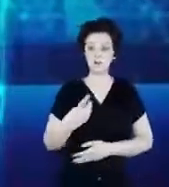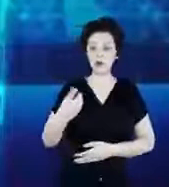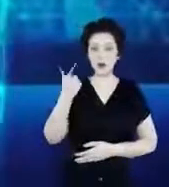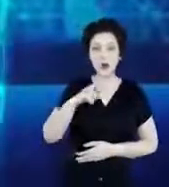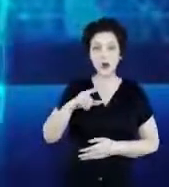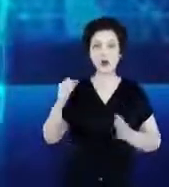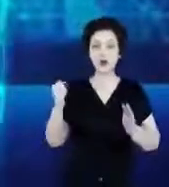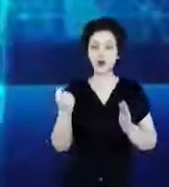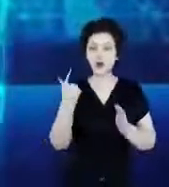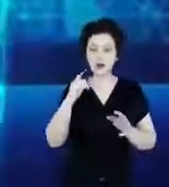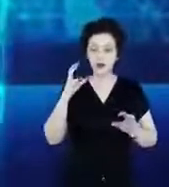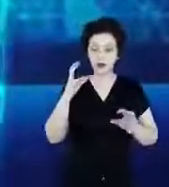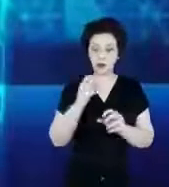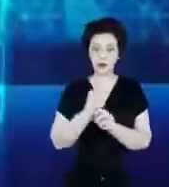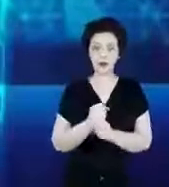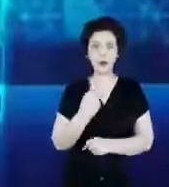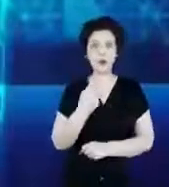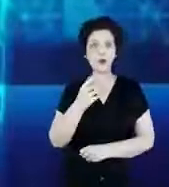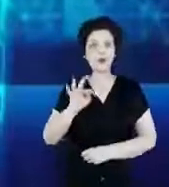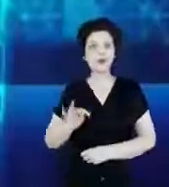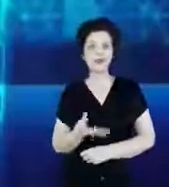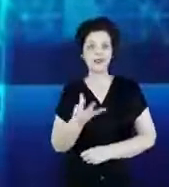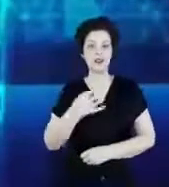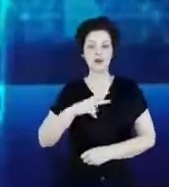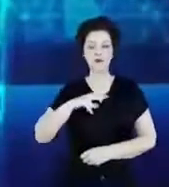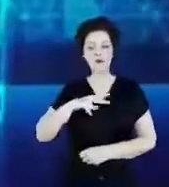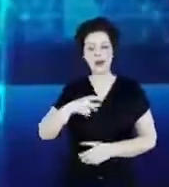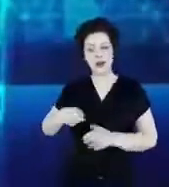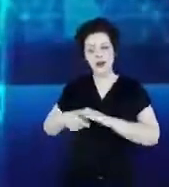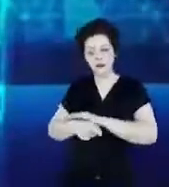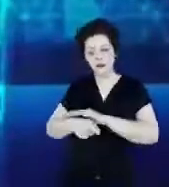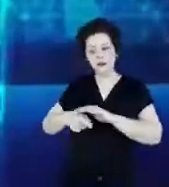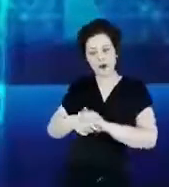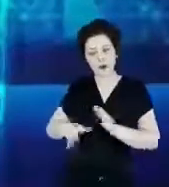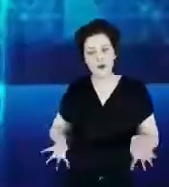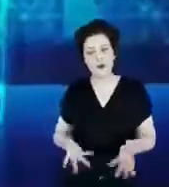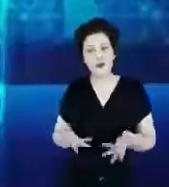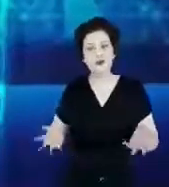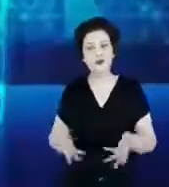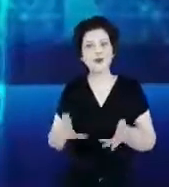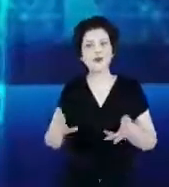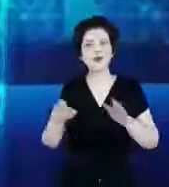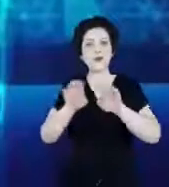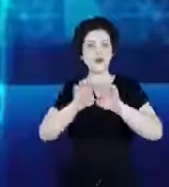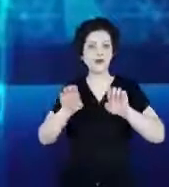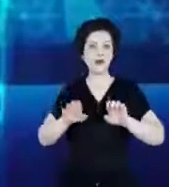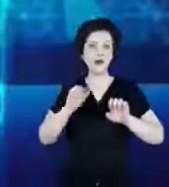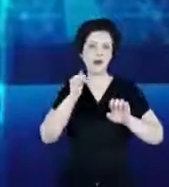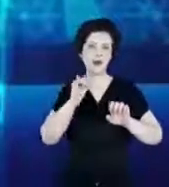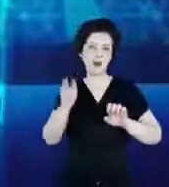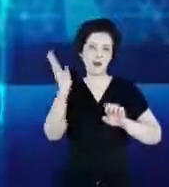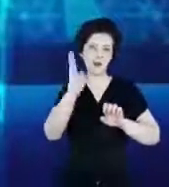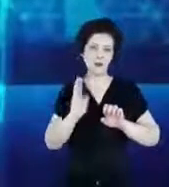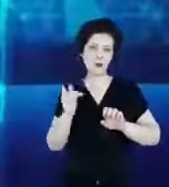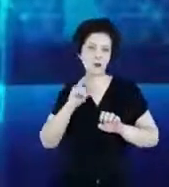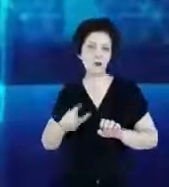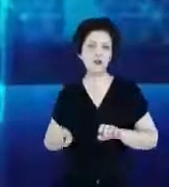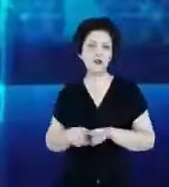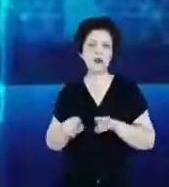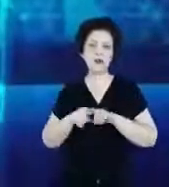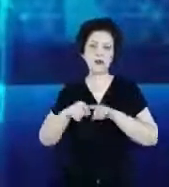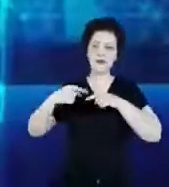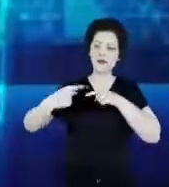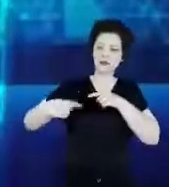de 1 trilhão de investimentos privados para impulsionar toda a infraestrutura do setor elétrico brasileiro, em geração, transmissão